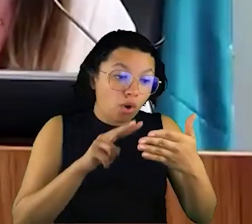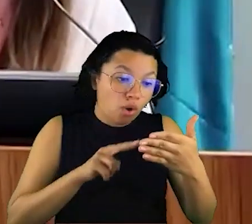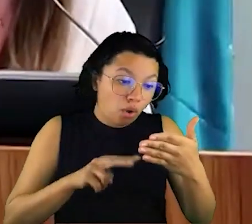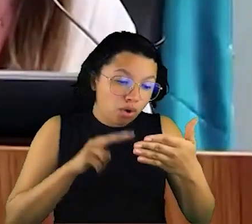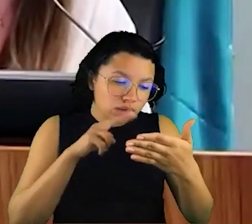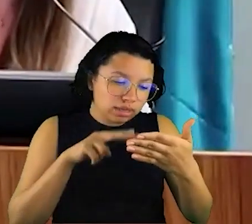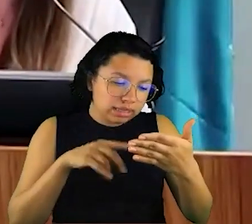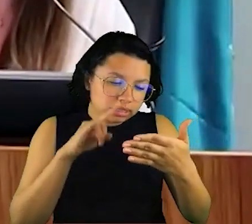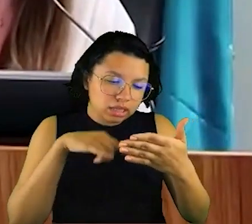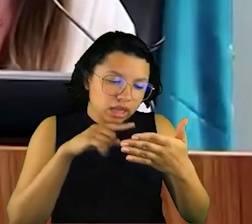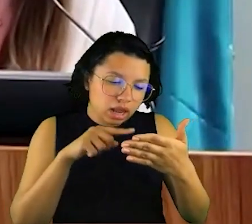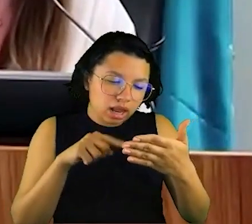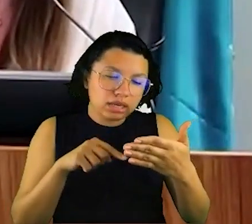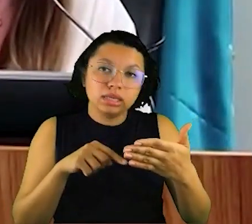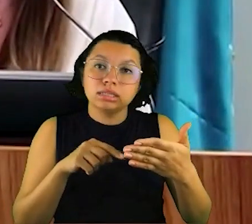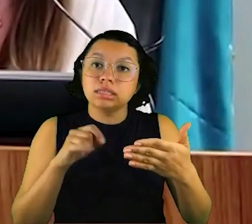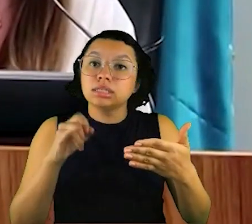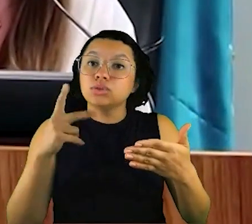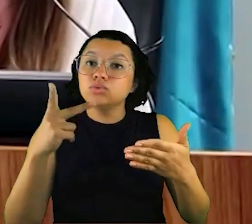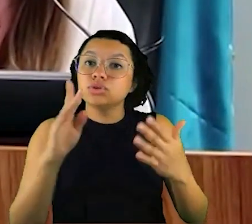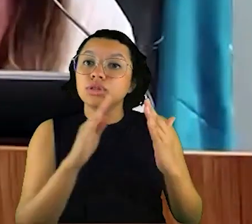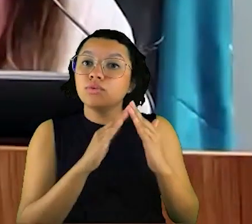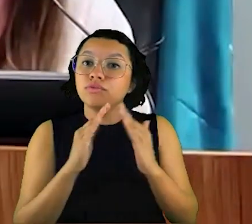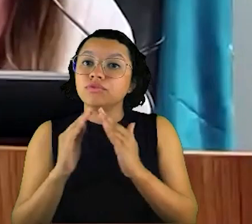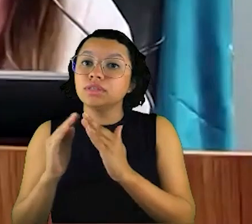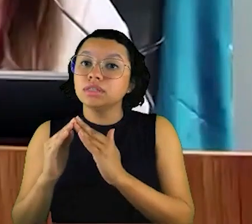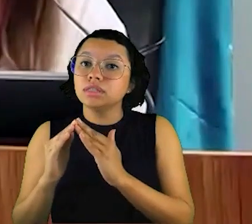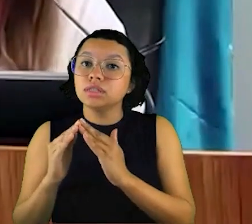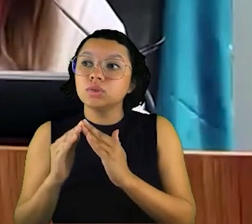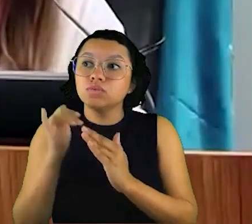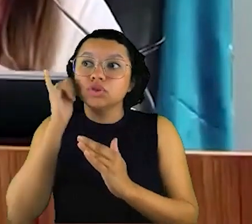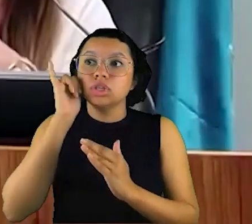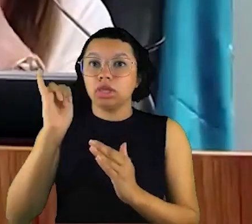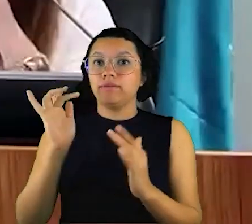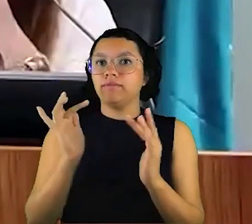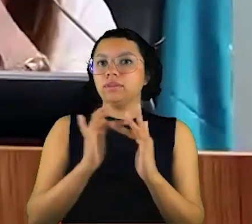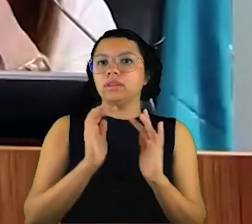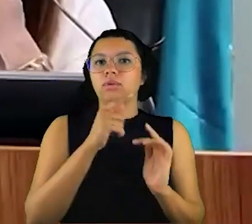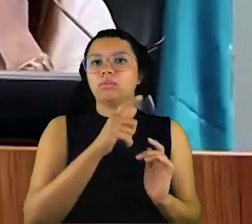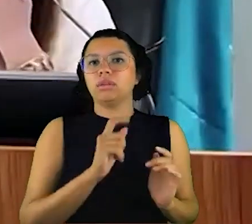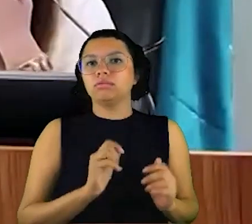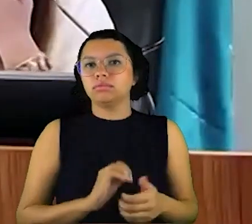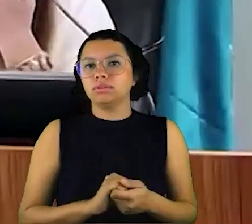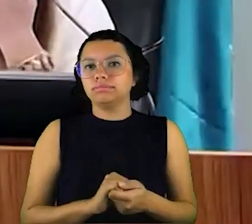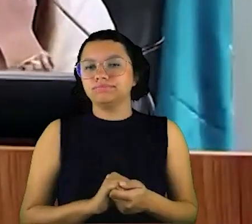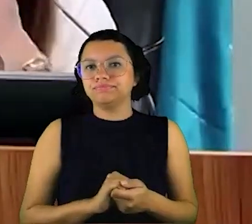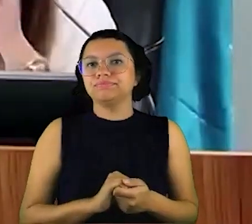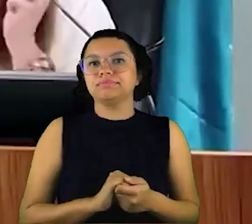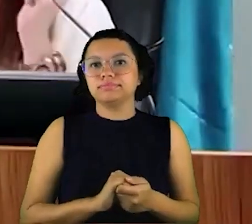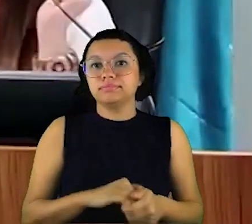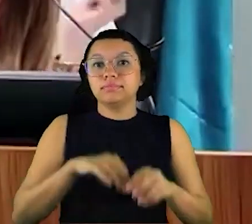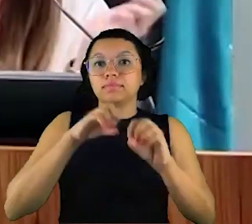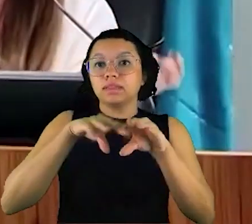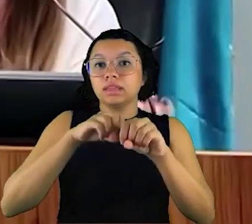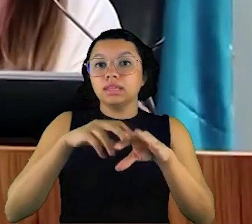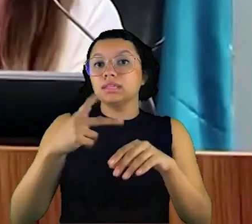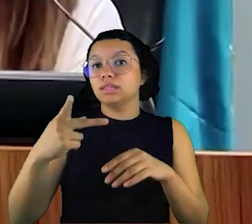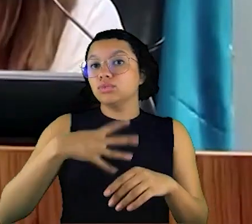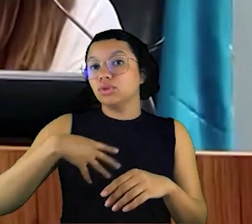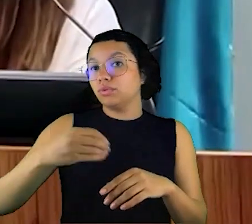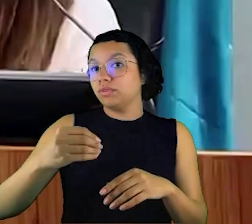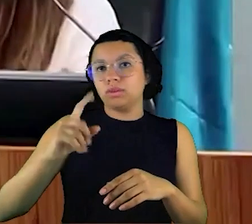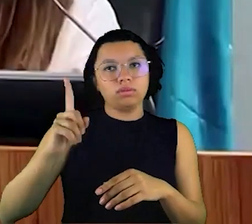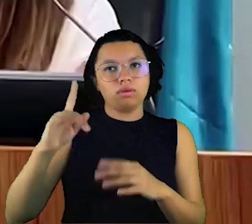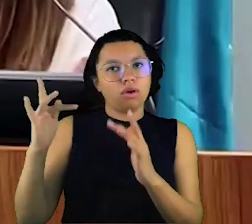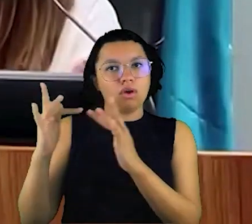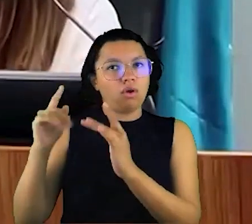se o seu vizinho está nessa lista, você evita ter contato com ele. E ensina para os seus filhos, não